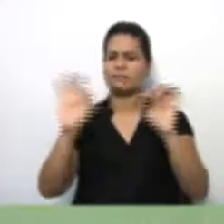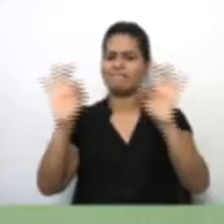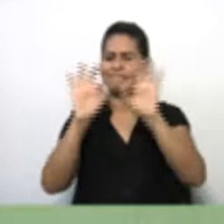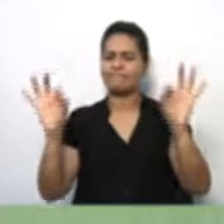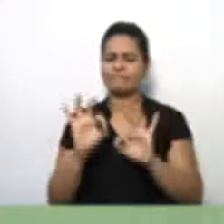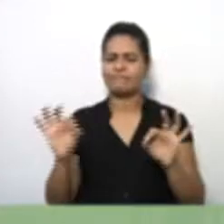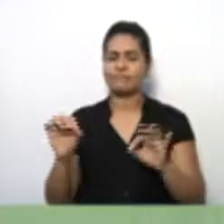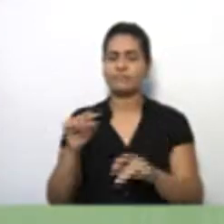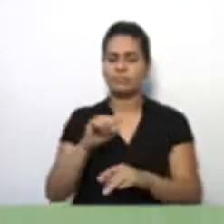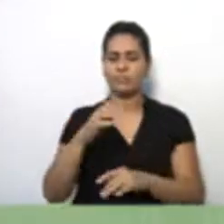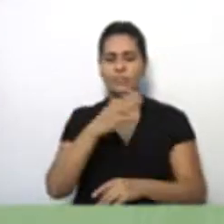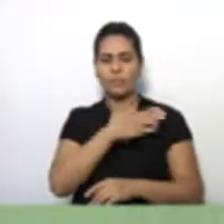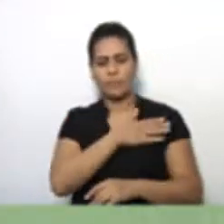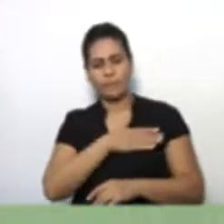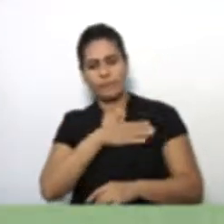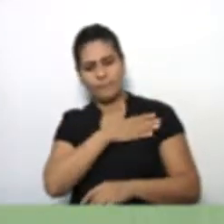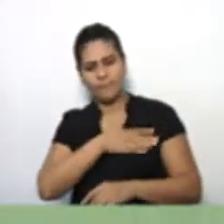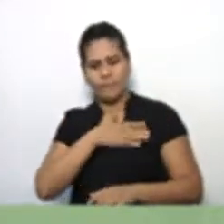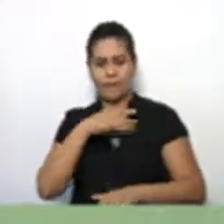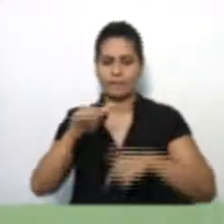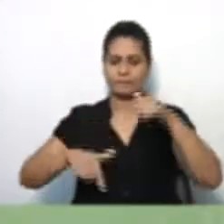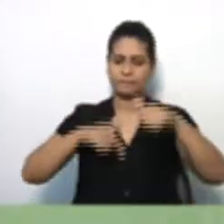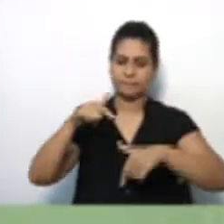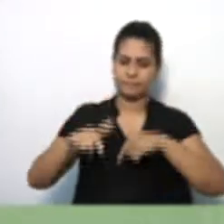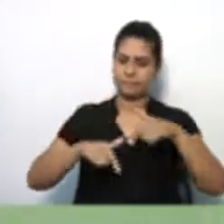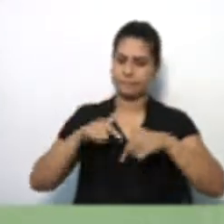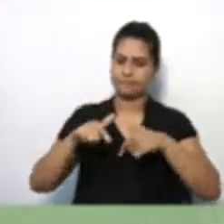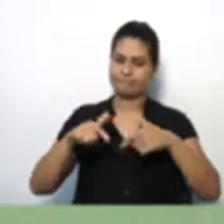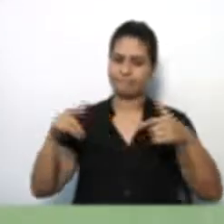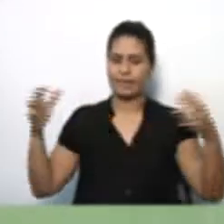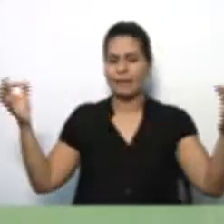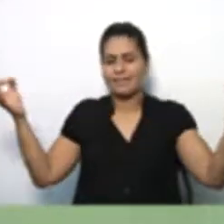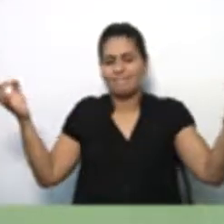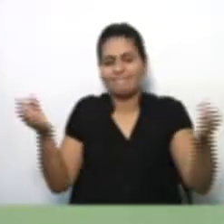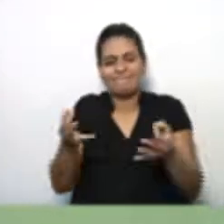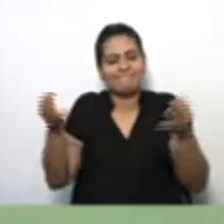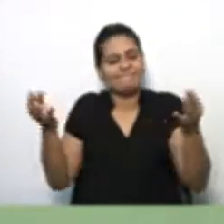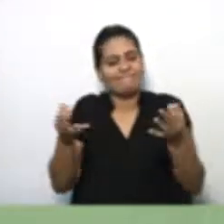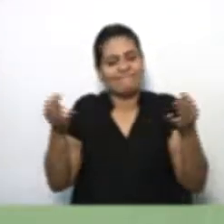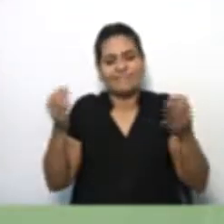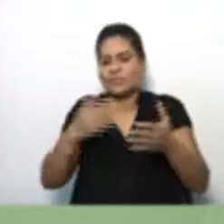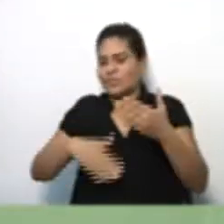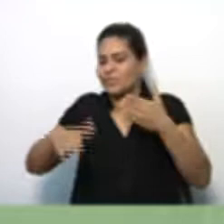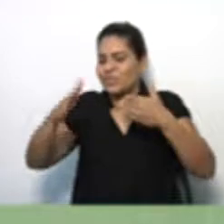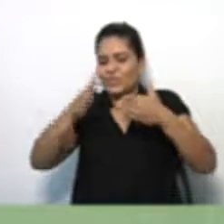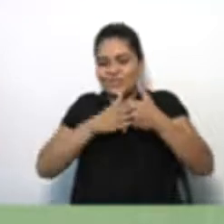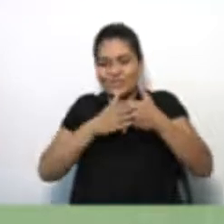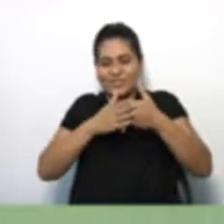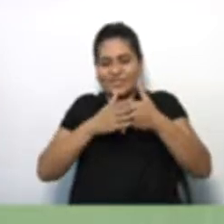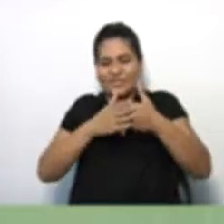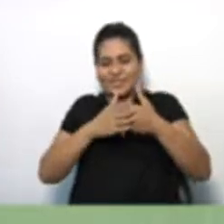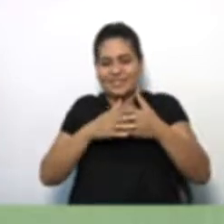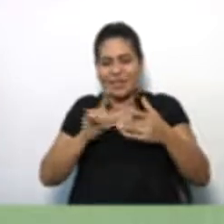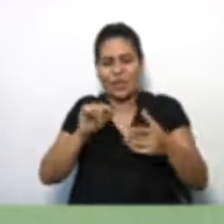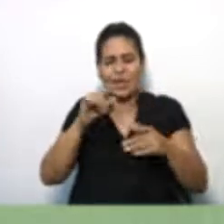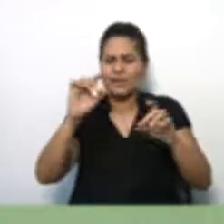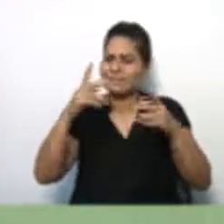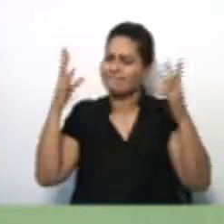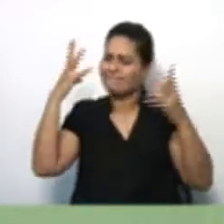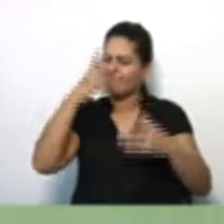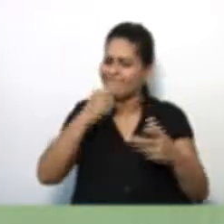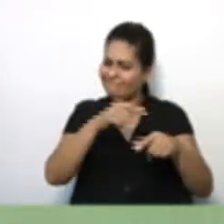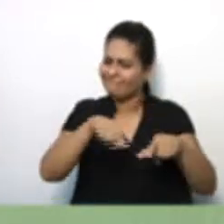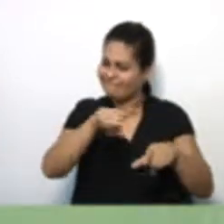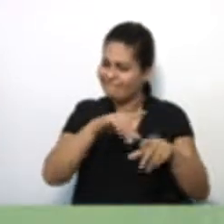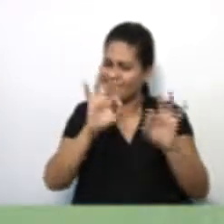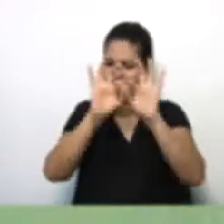olha só o que Aristóteles falou. O prazer no trabalho aperfeiçoa a obra. Olha só isso aqui, ó.